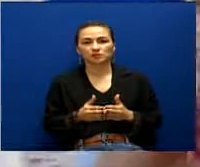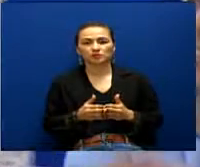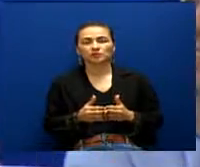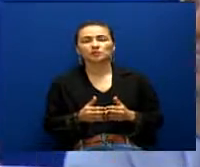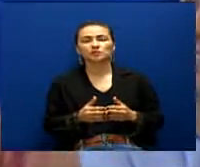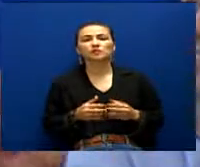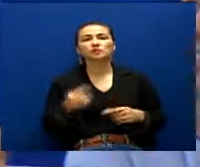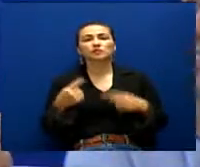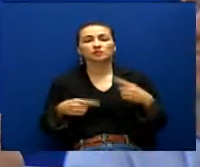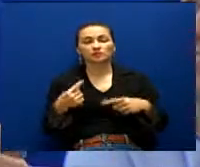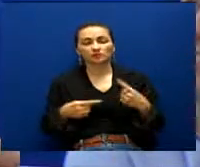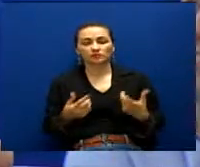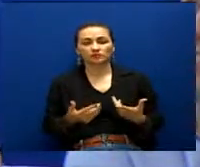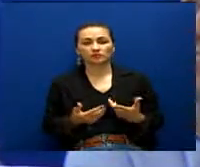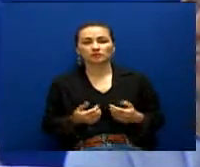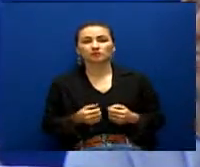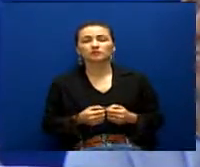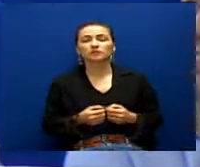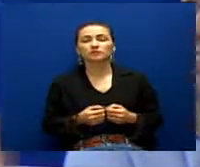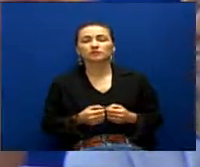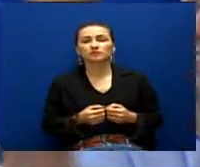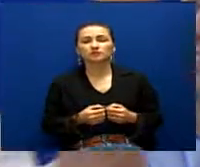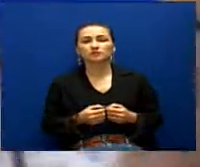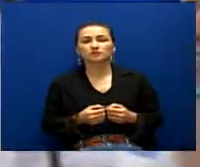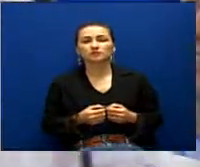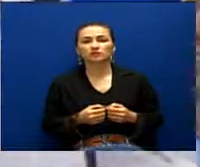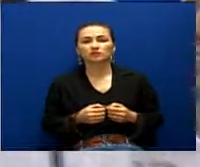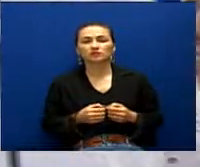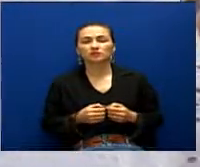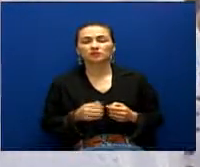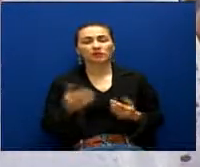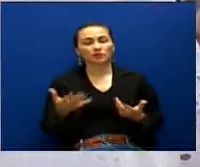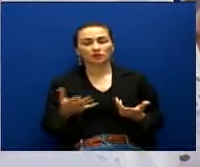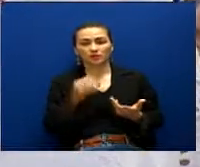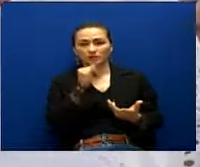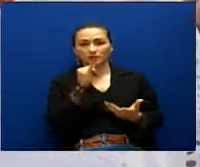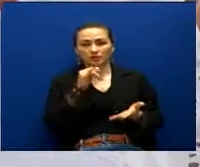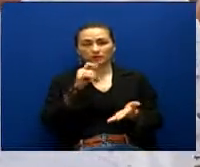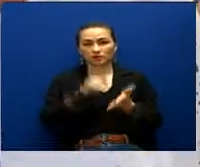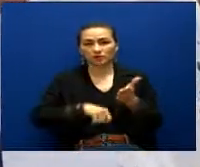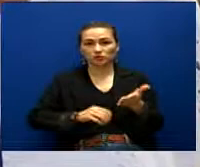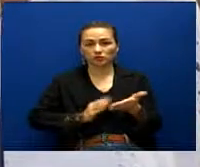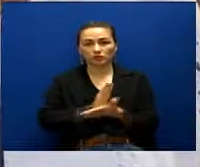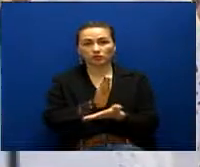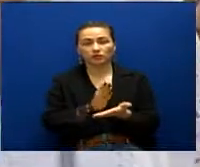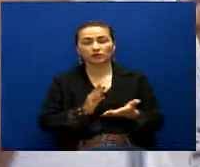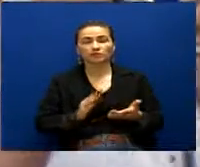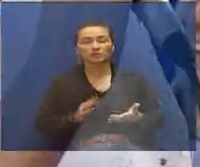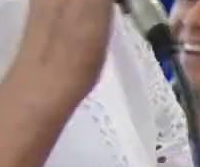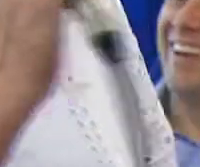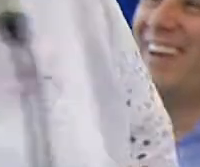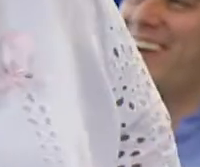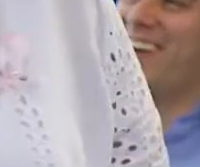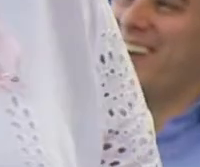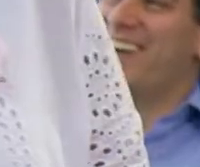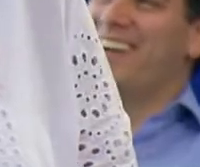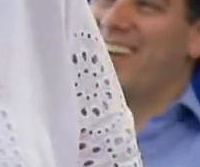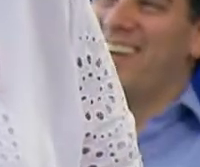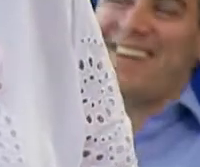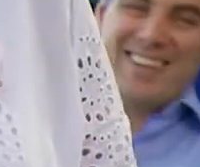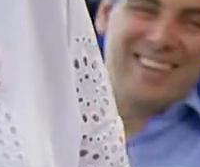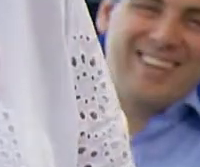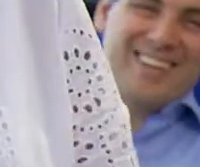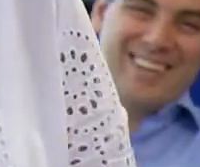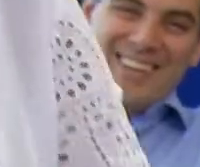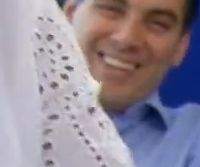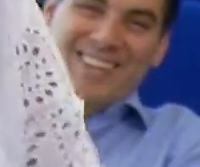seja discutido, porque não é o fato da emenda ter tido uma pela comissão parecer favorável, que ela é favorável para